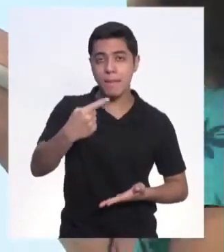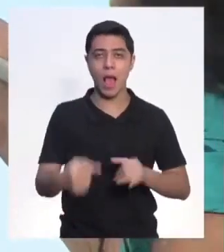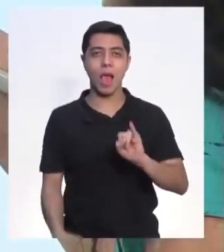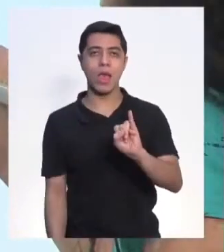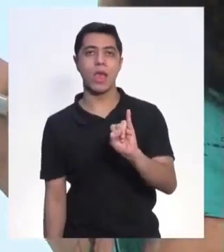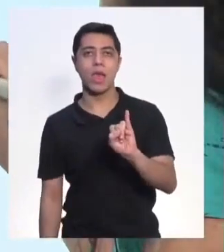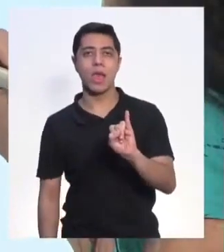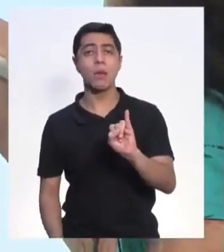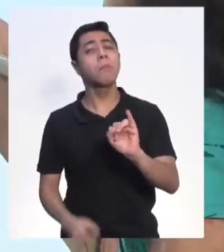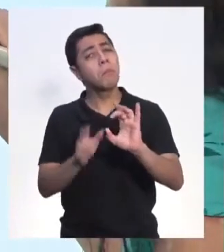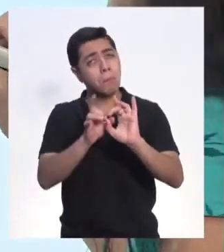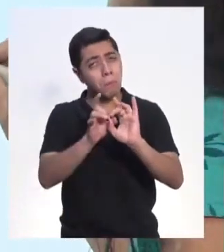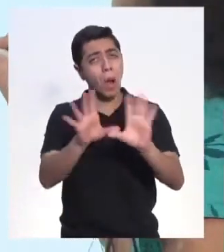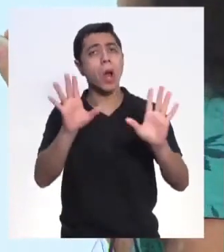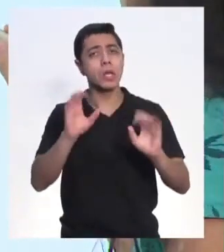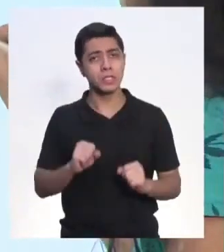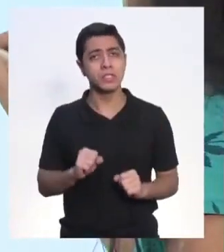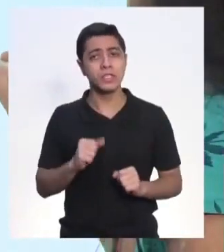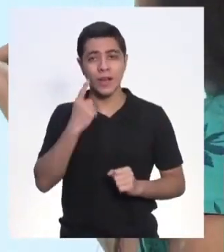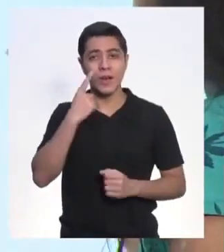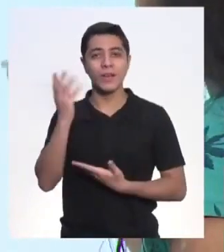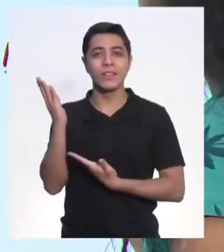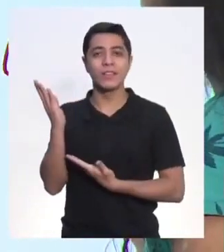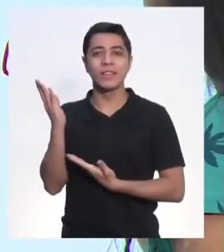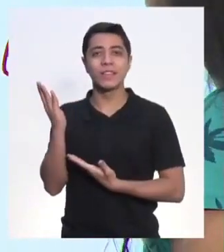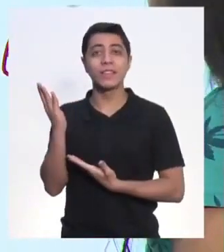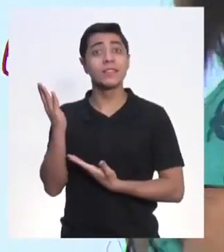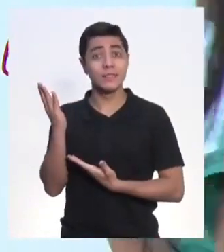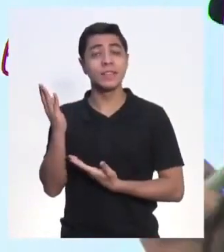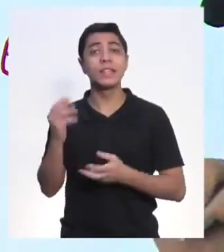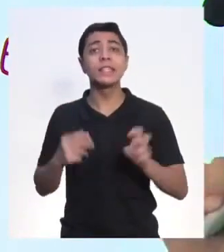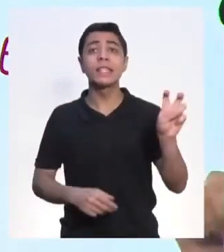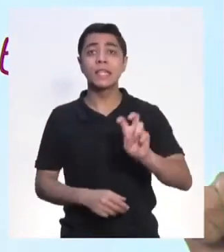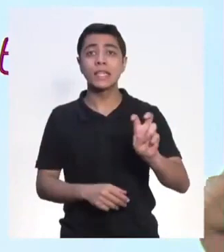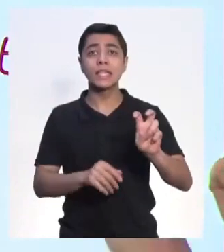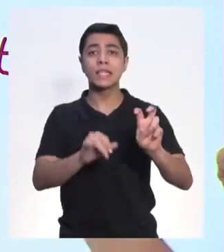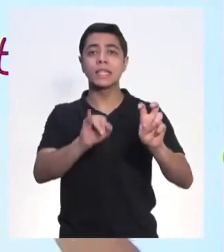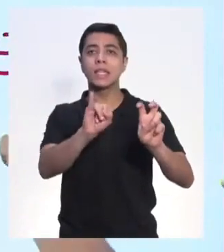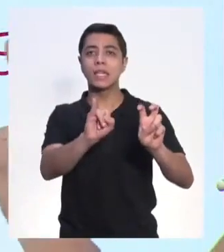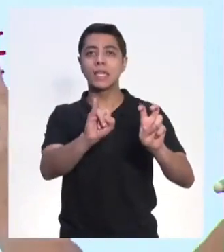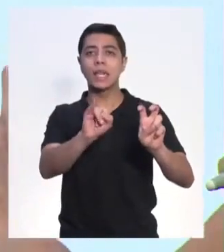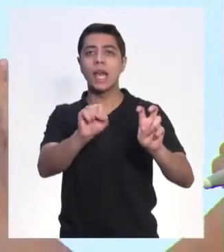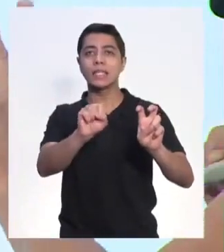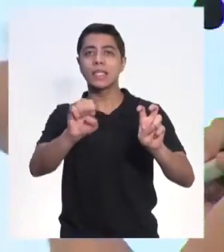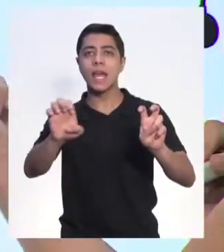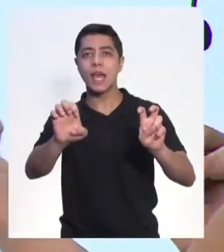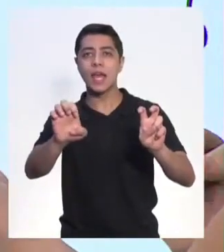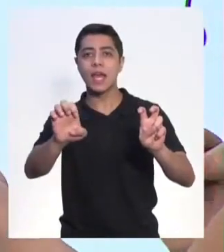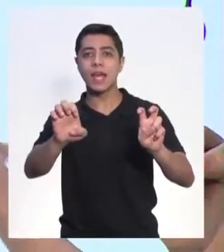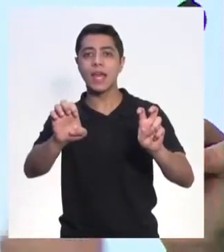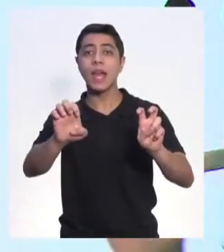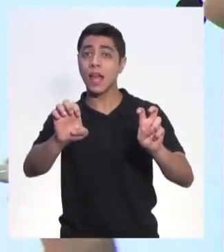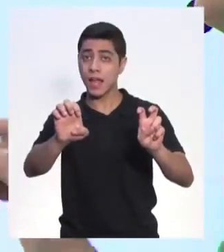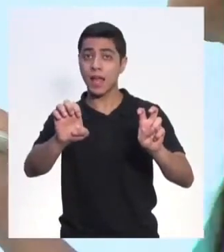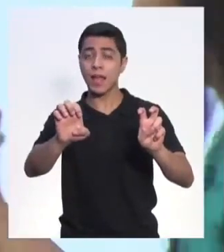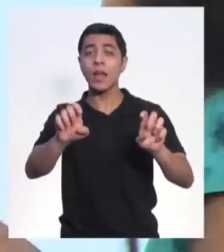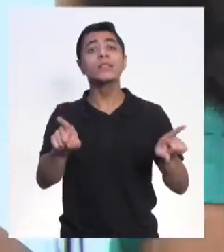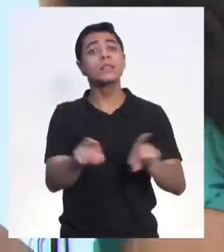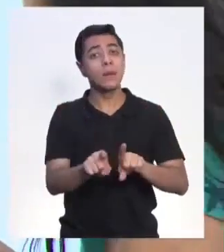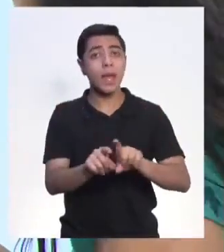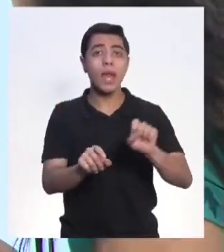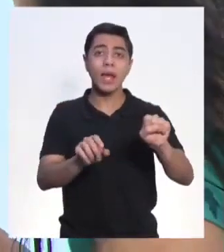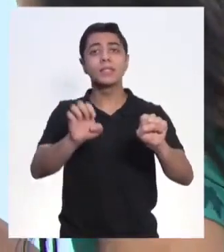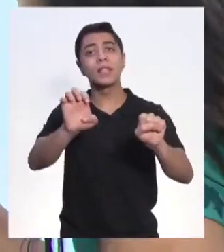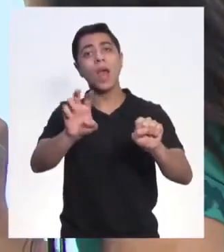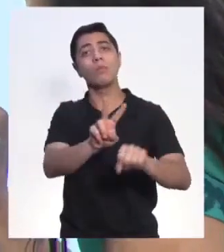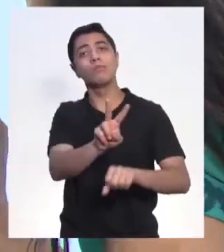pode. Então, vai ficar I, S, E. E agora, eu vou trocar o S com o E. Então,